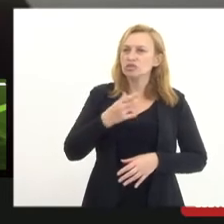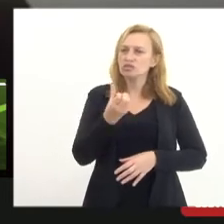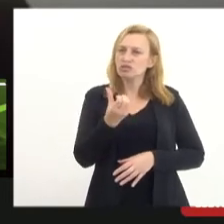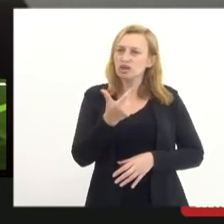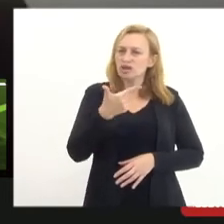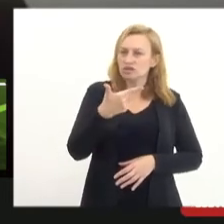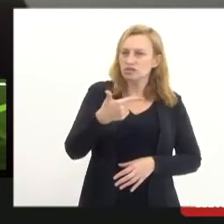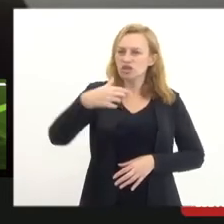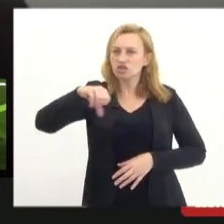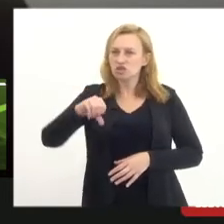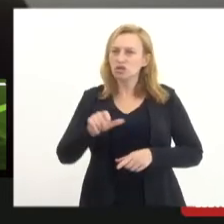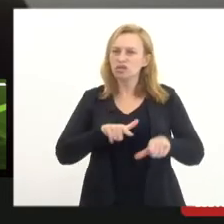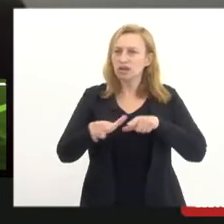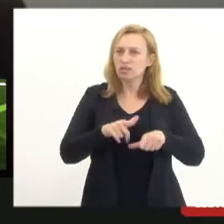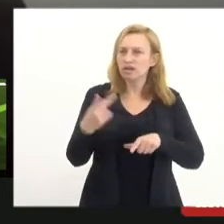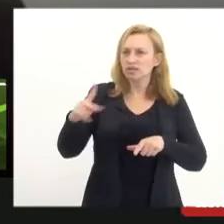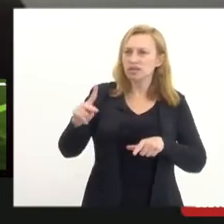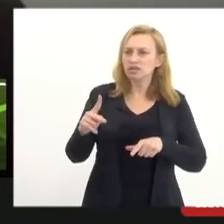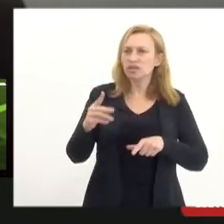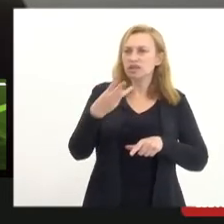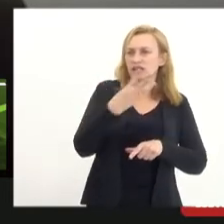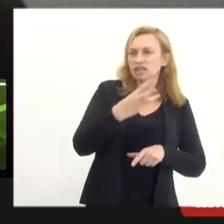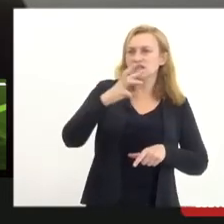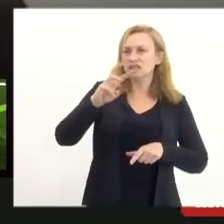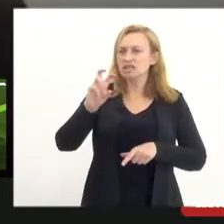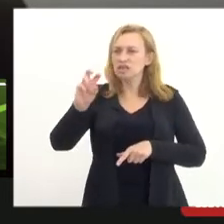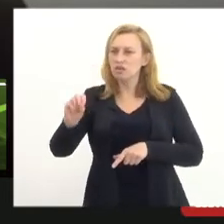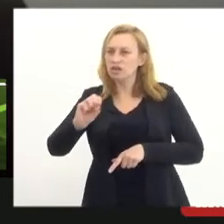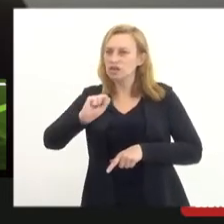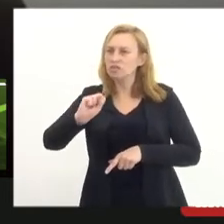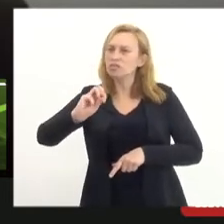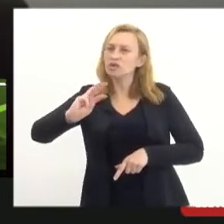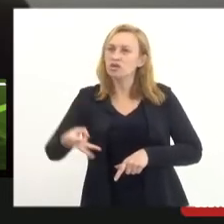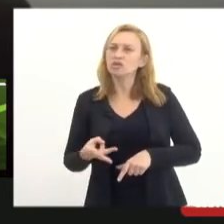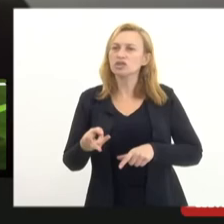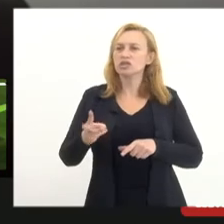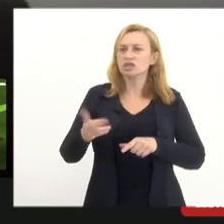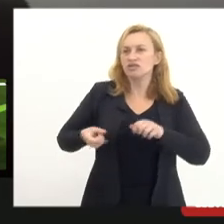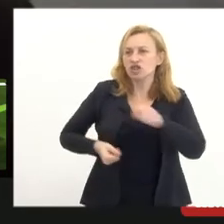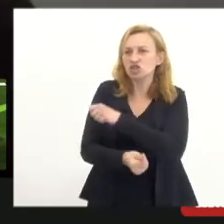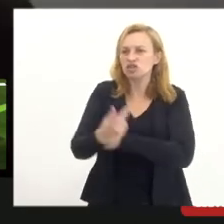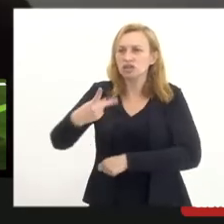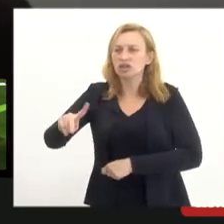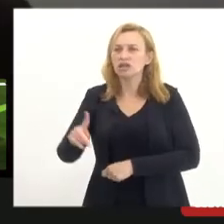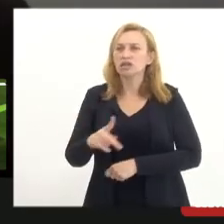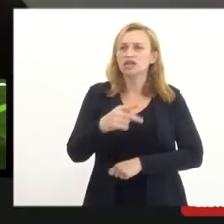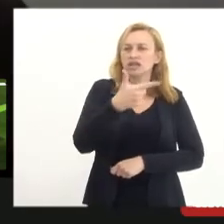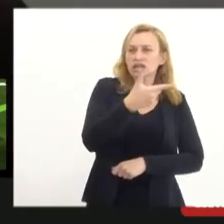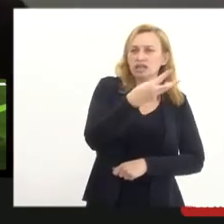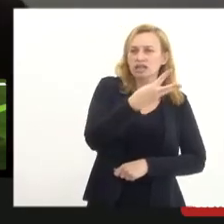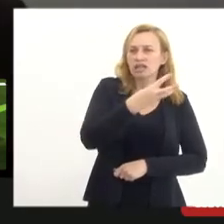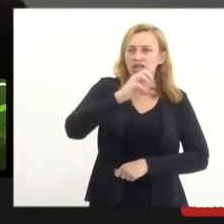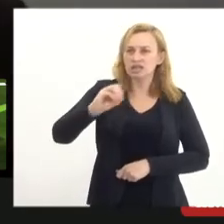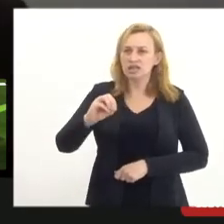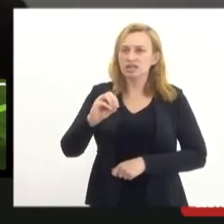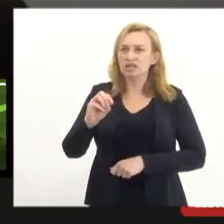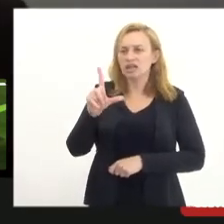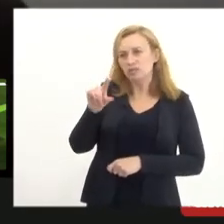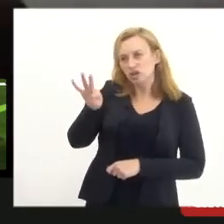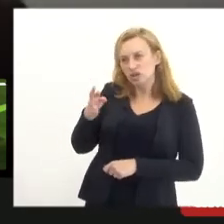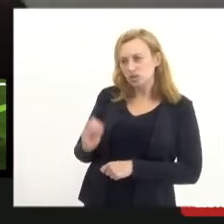360 milhões de reais em investimento. São 16 laboratórios e 360 profissionais